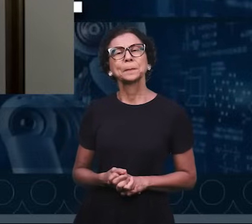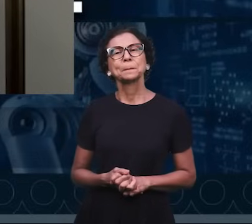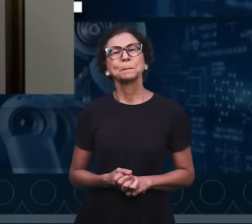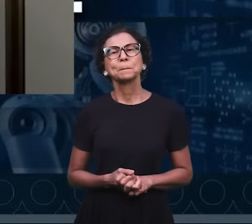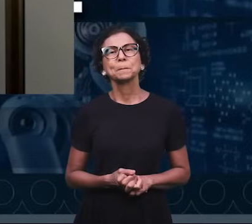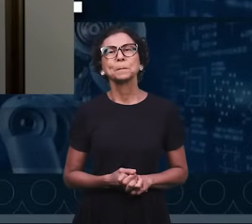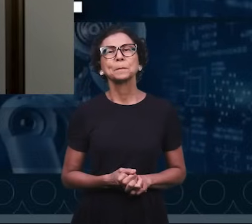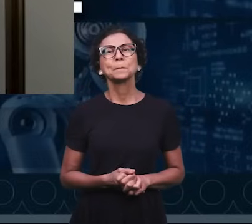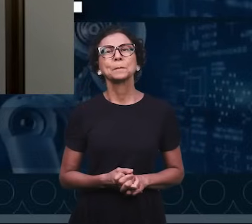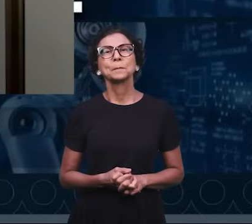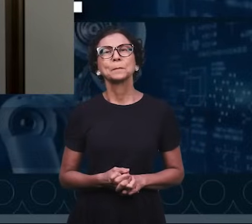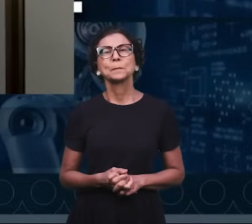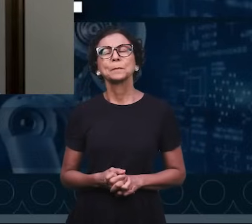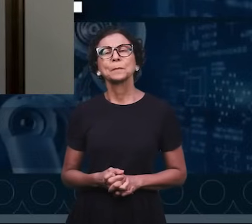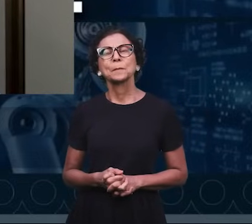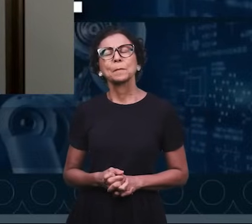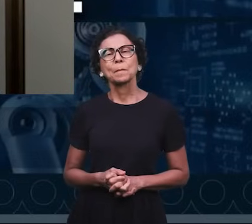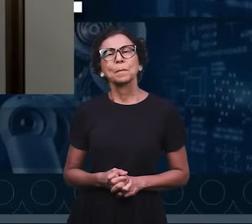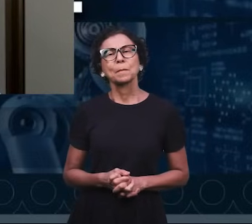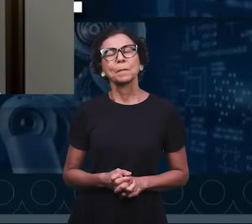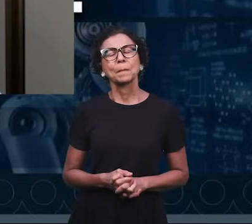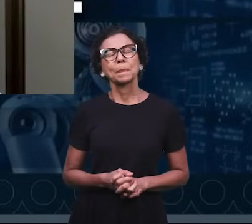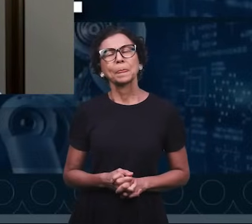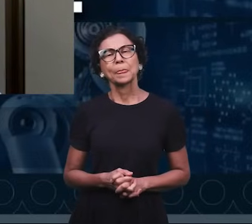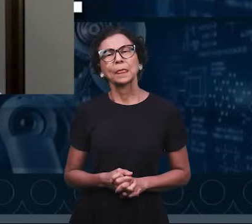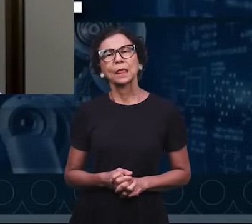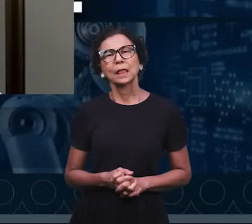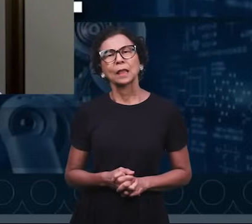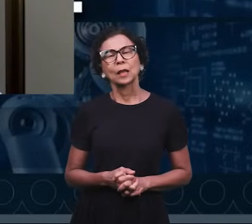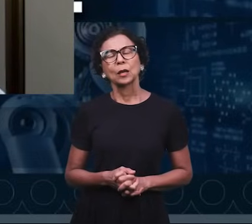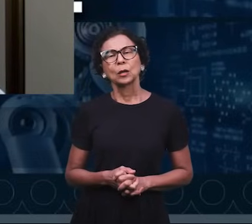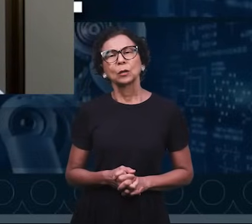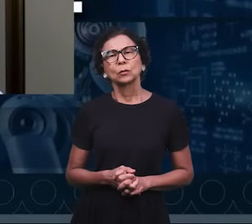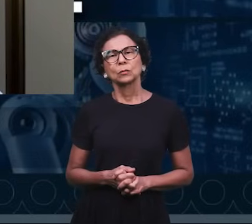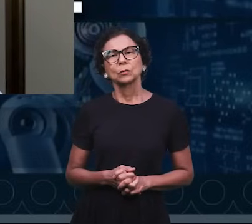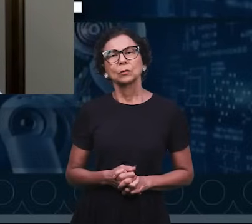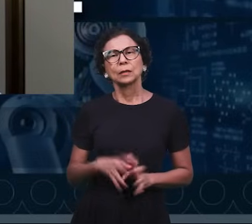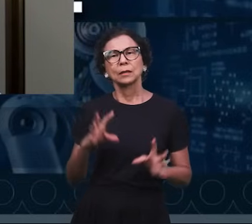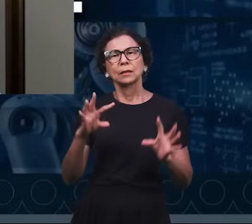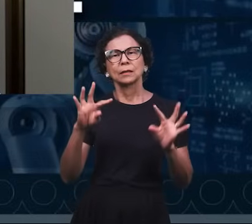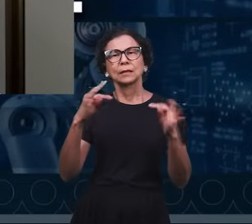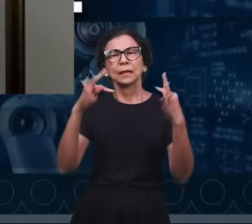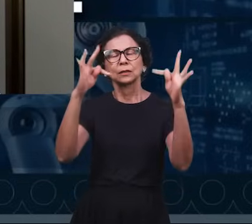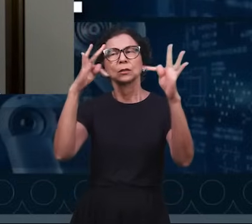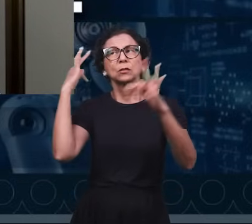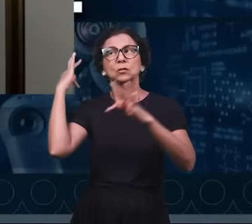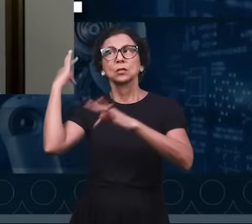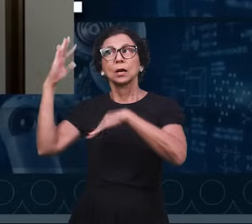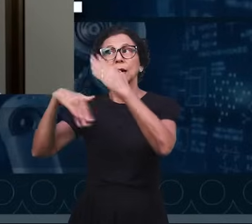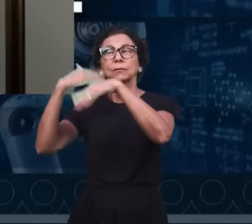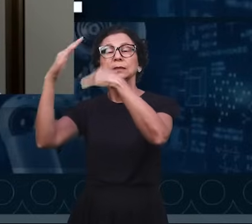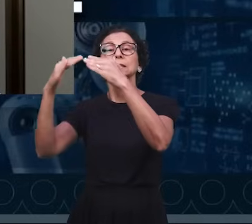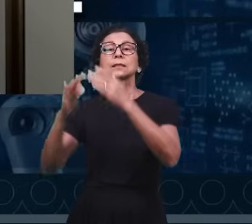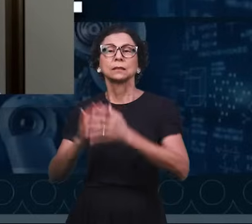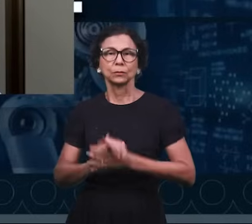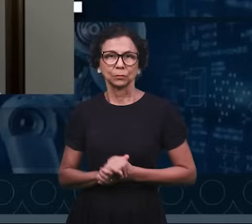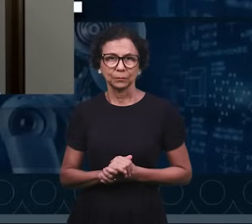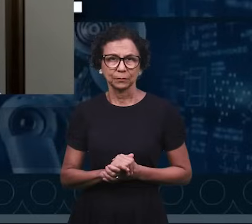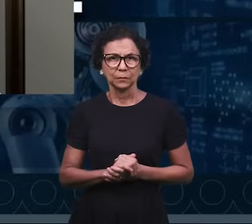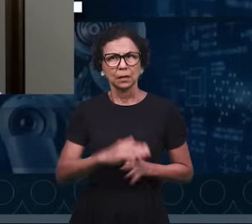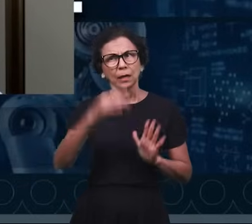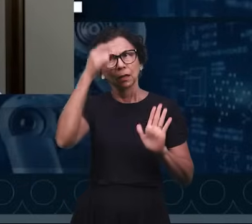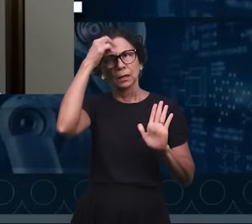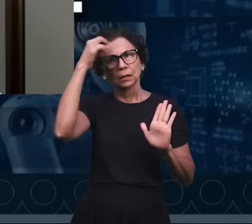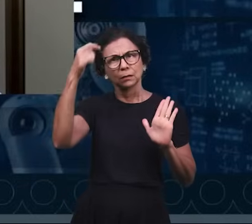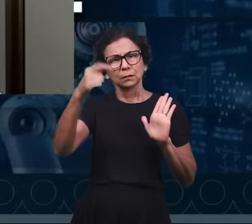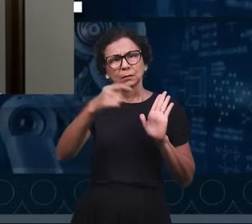minha pergunta é: com base no avanço da tecnologia, nós podemos dizer que a inteligência artificial